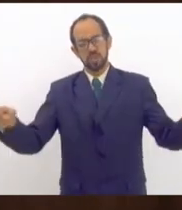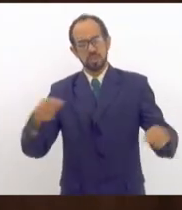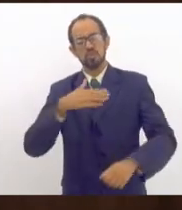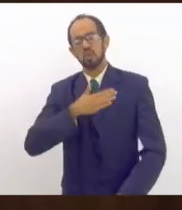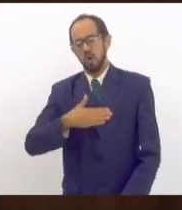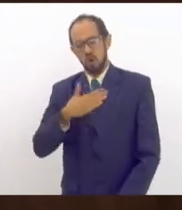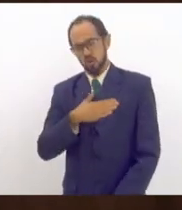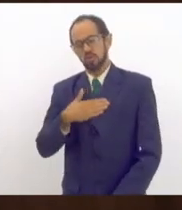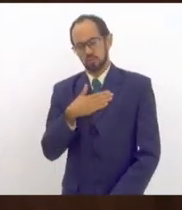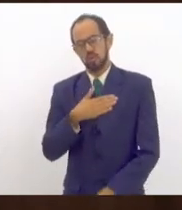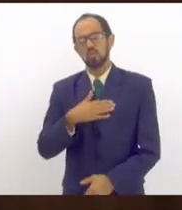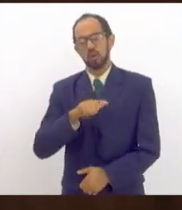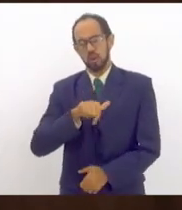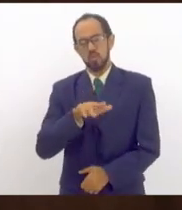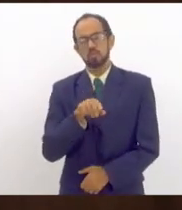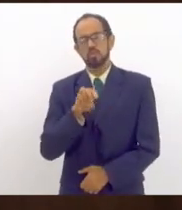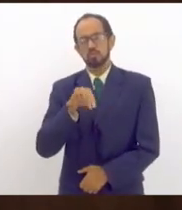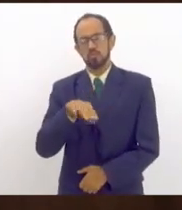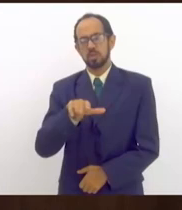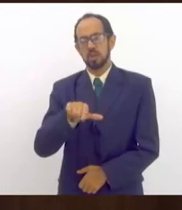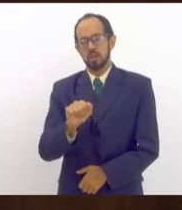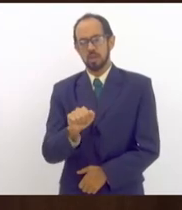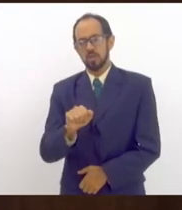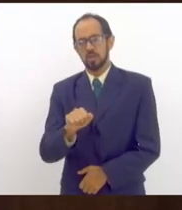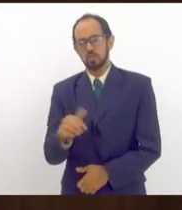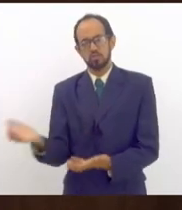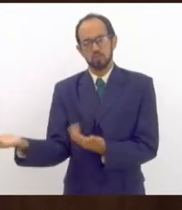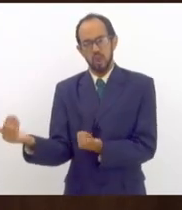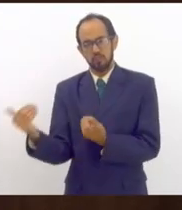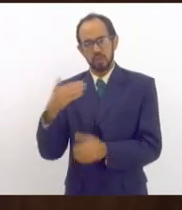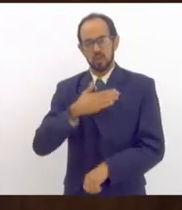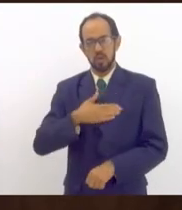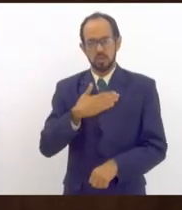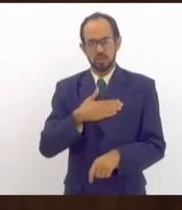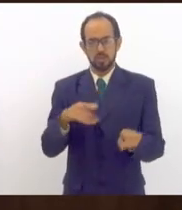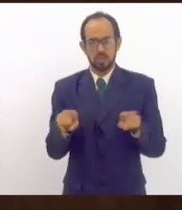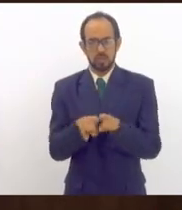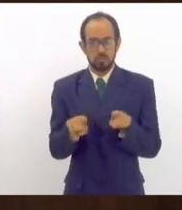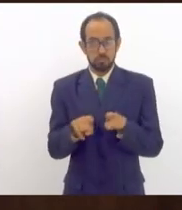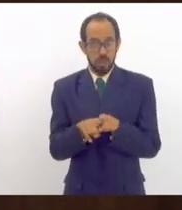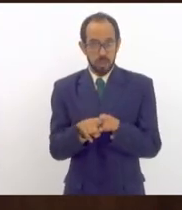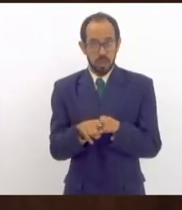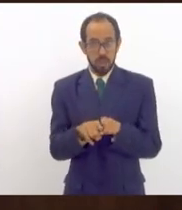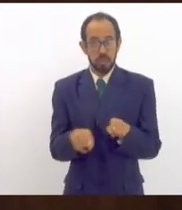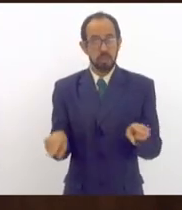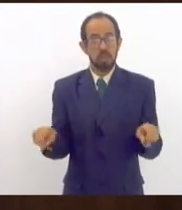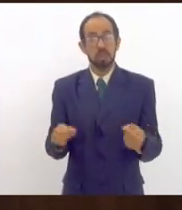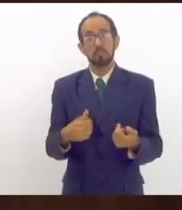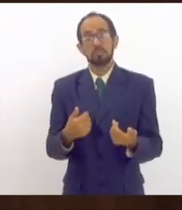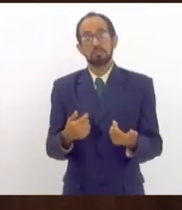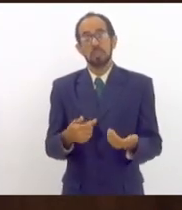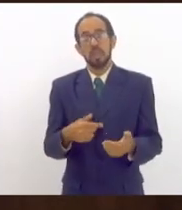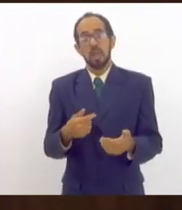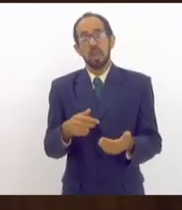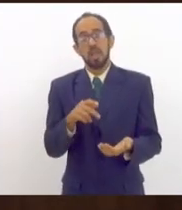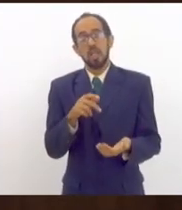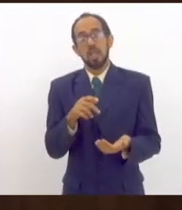da Ludmila a juventude gosta da Ludmila também já foi colocada aqui que Ludmila expressa